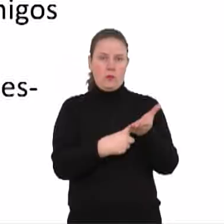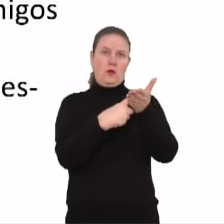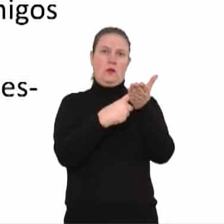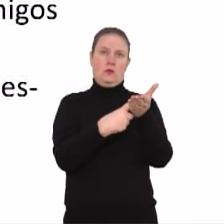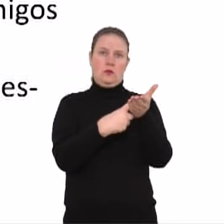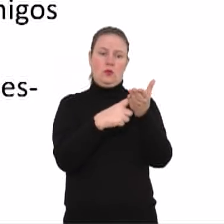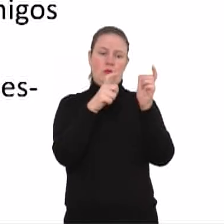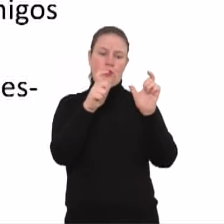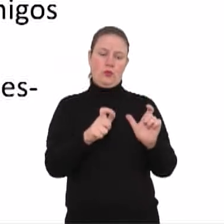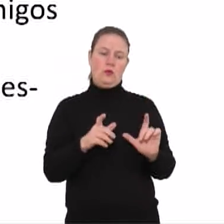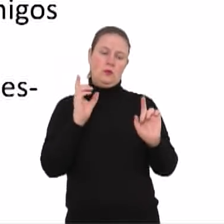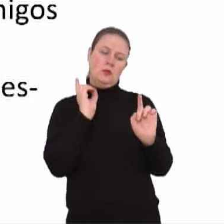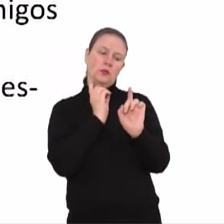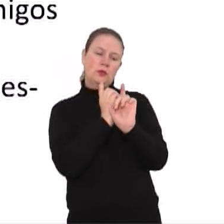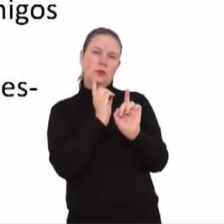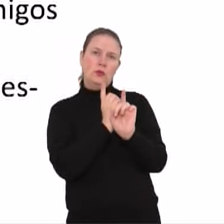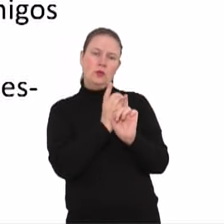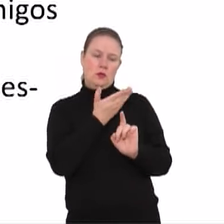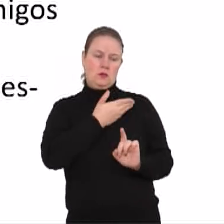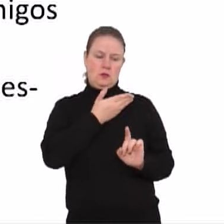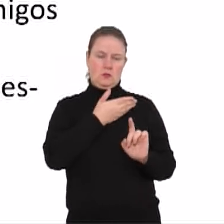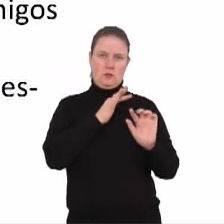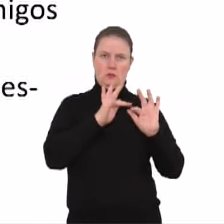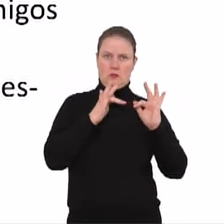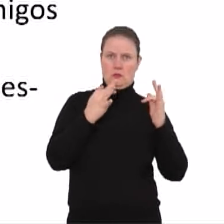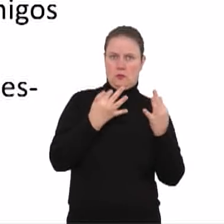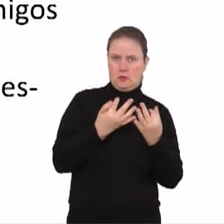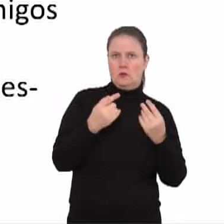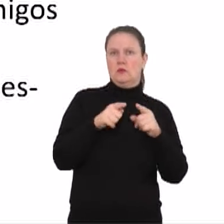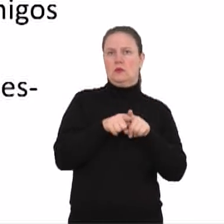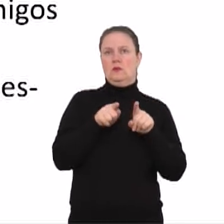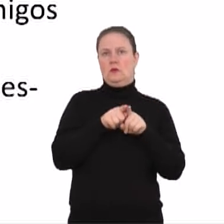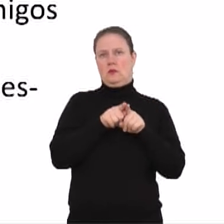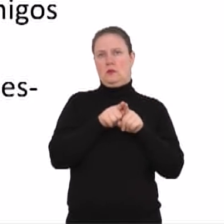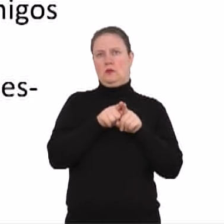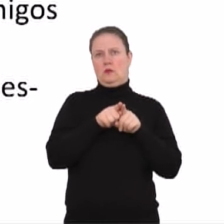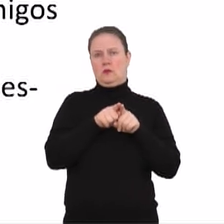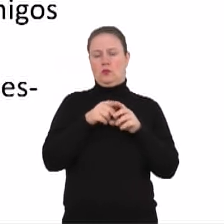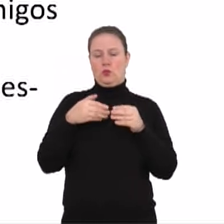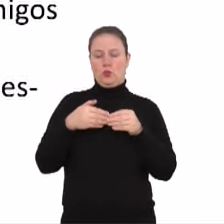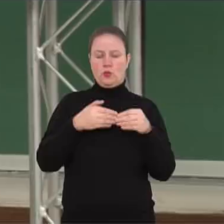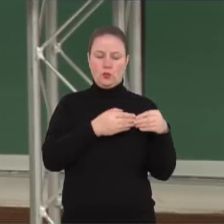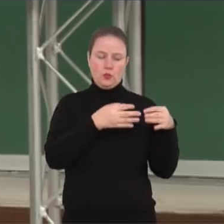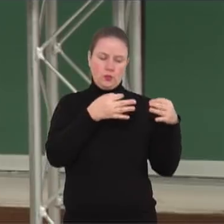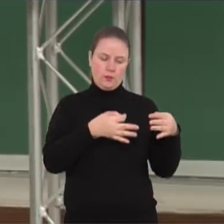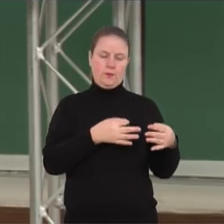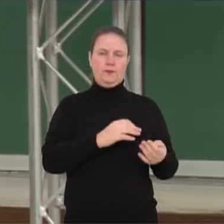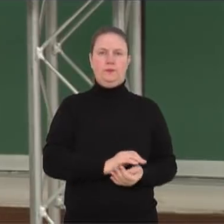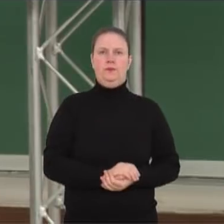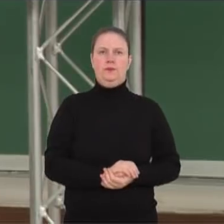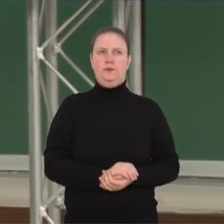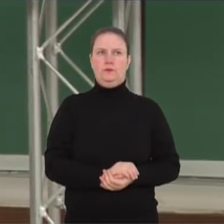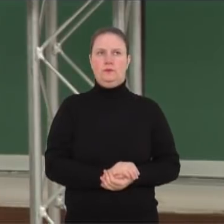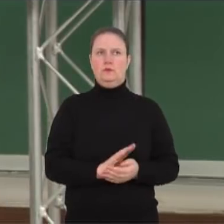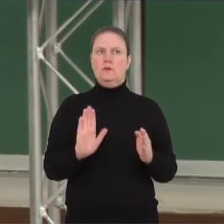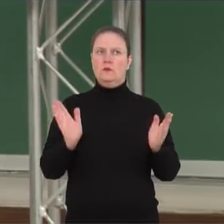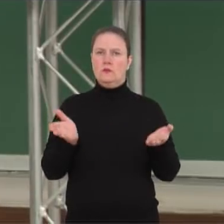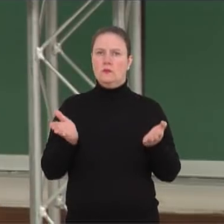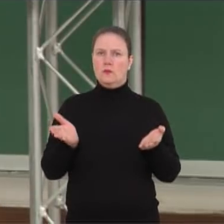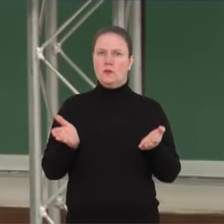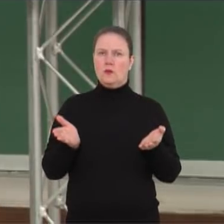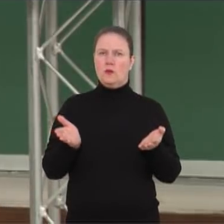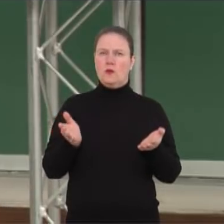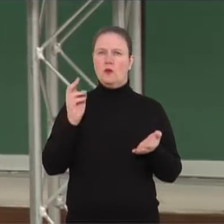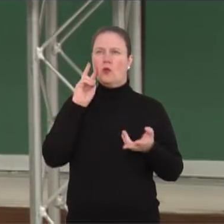seus amigos e familiares. E a letra E, siga a direção das pessoas. Então você vai nas dicas que eu te passei,